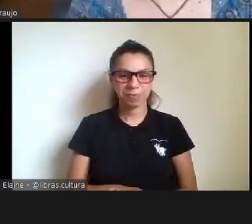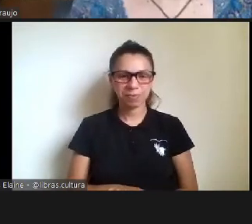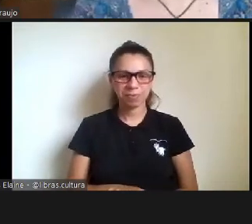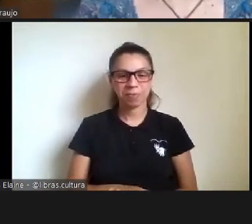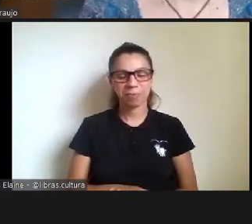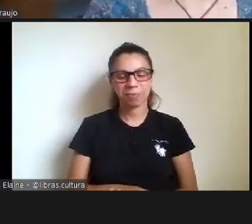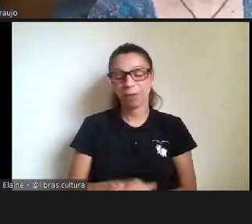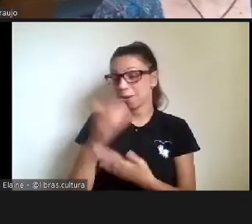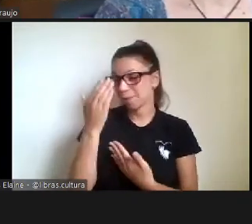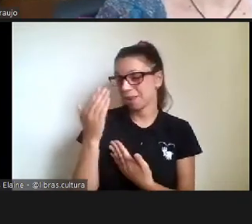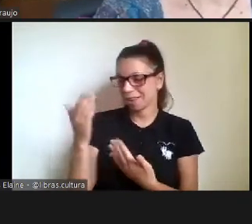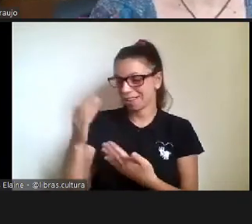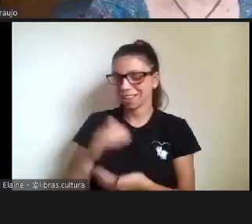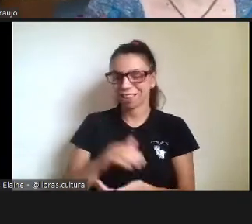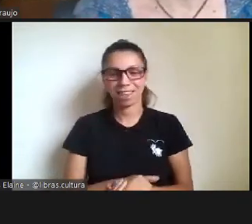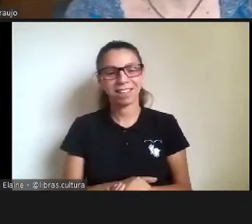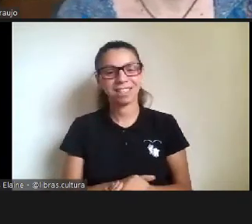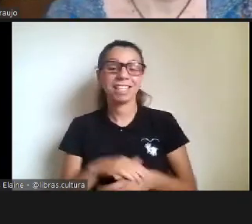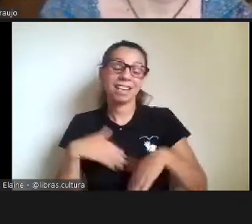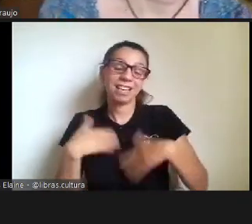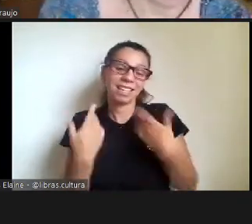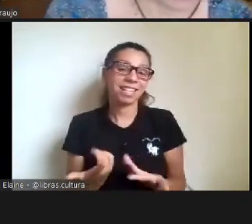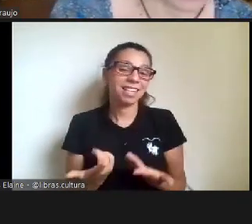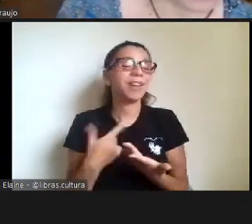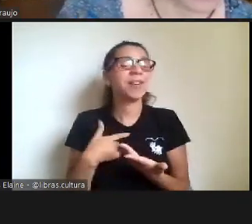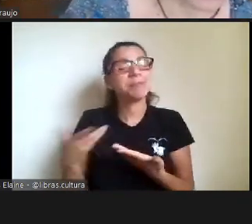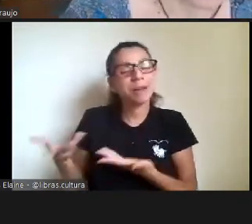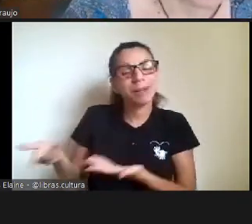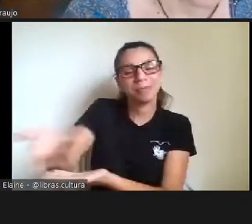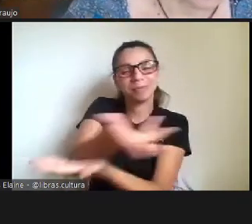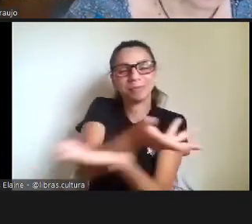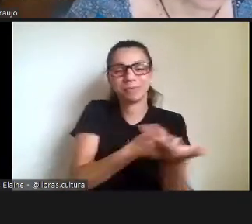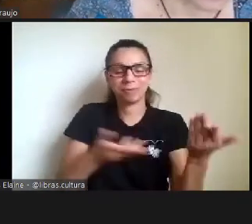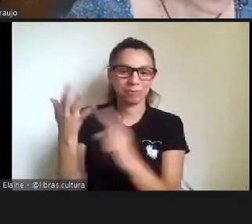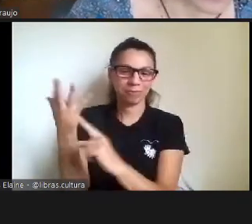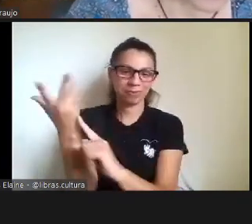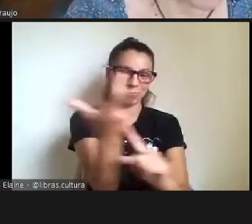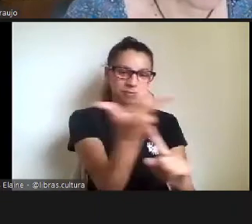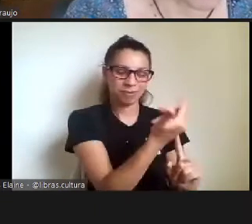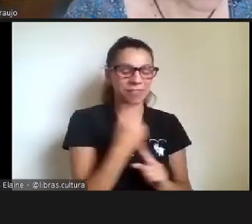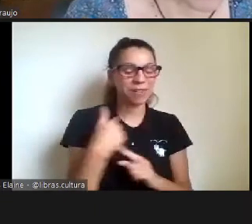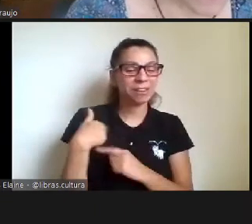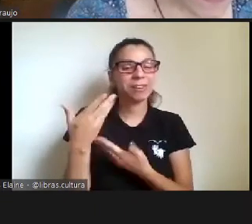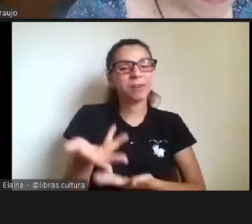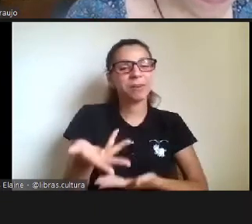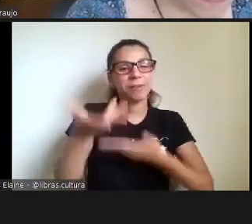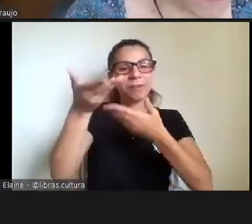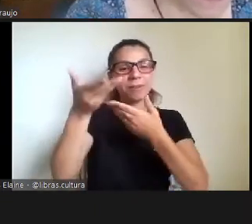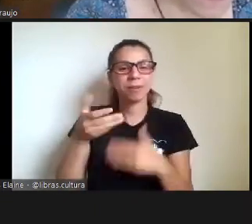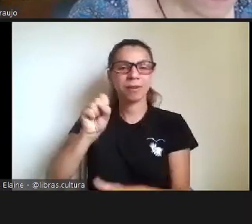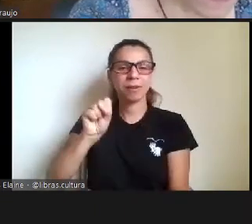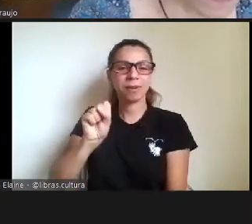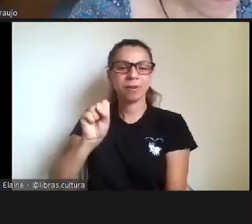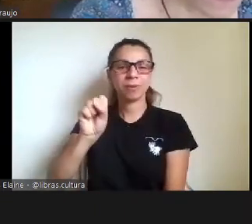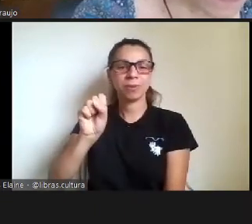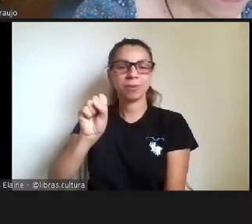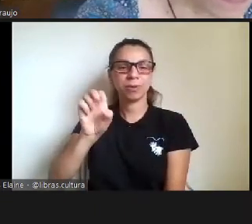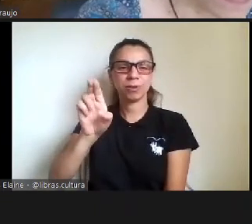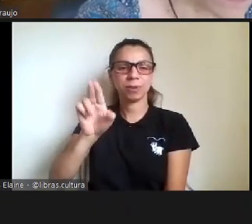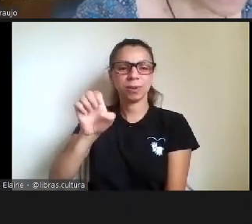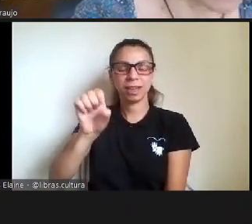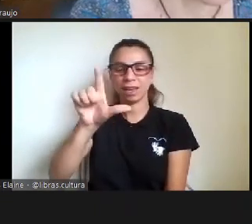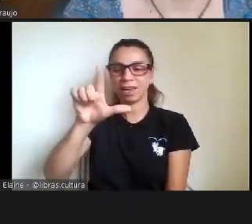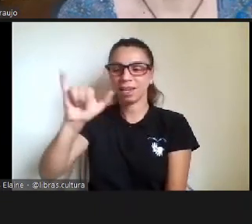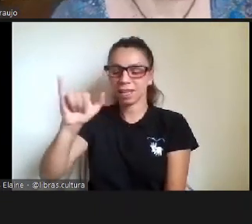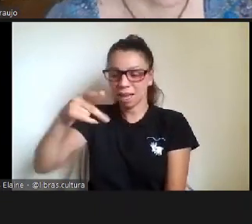Obrigado, César. E para mediar a conversa entre essas artistas, nós convidamos Sueli Araújo, aqui do Paraná. Sueli, mais